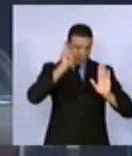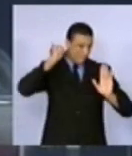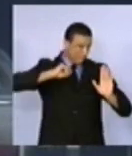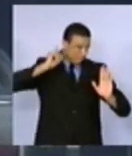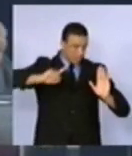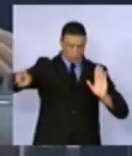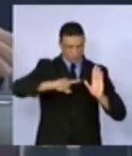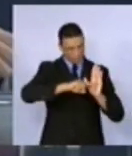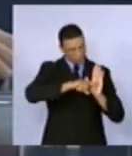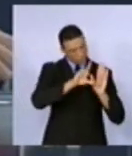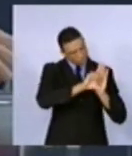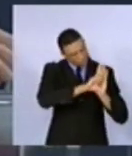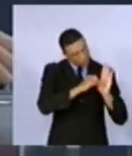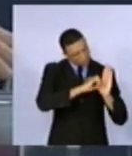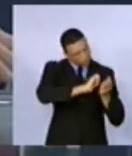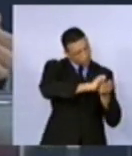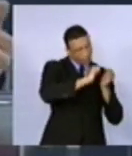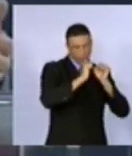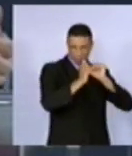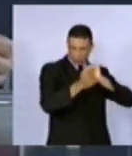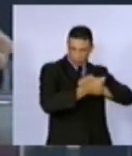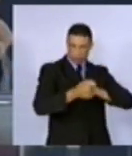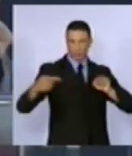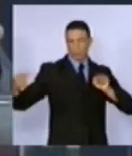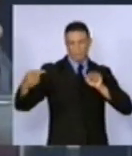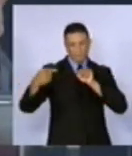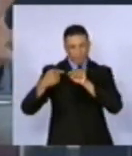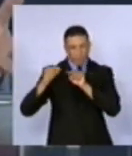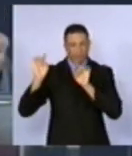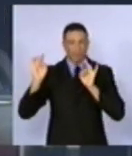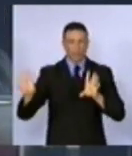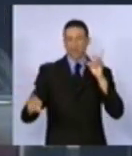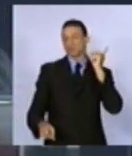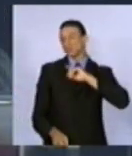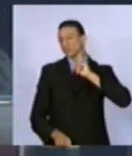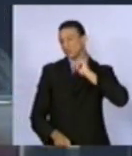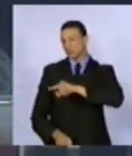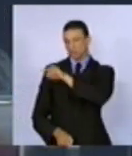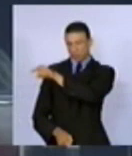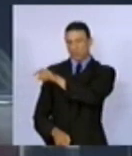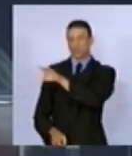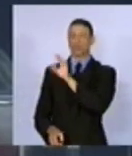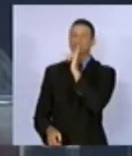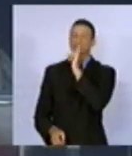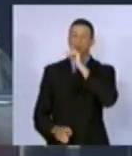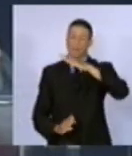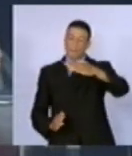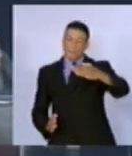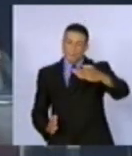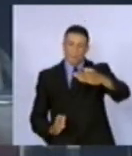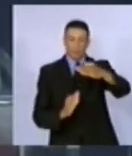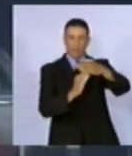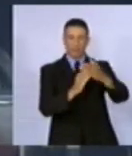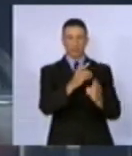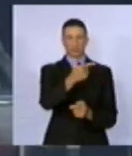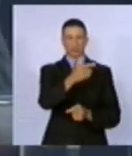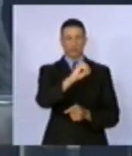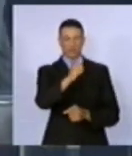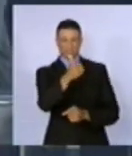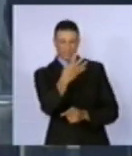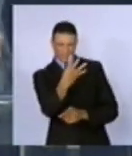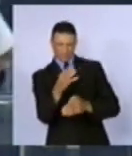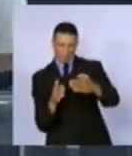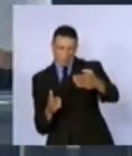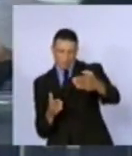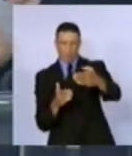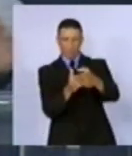na legislação o estado após o fim do prazo da eliminação deverá estabelecer